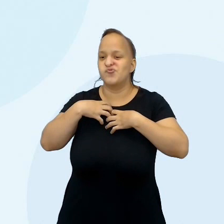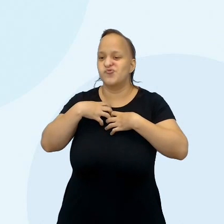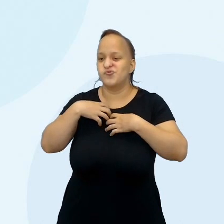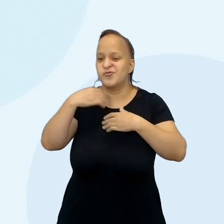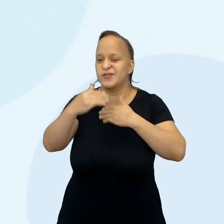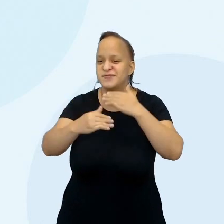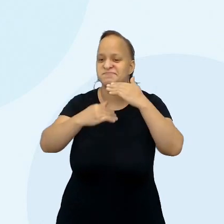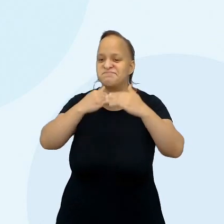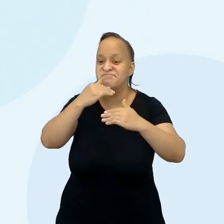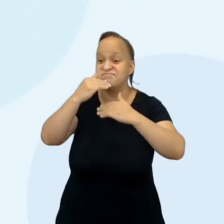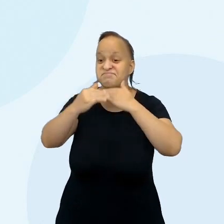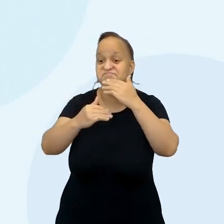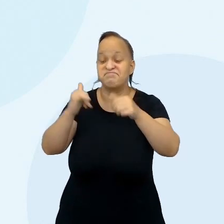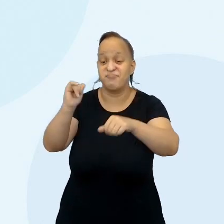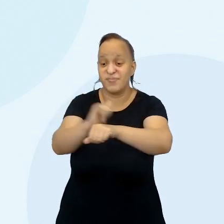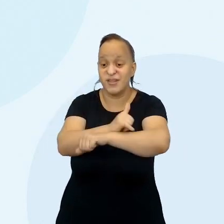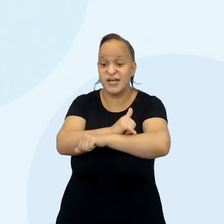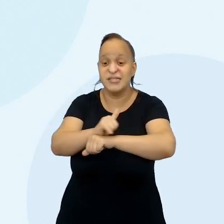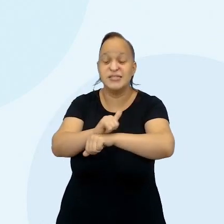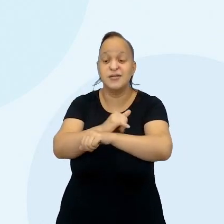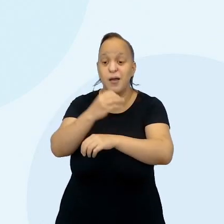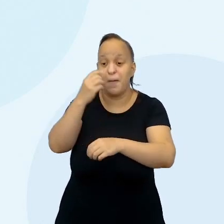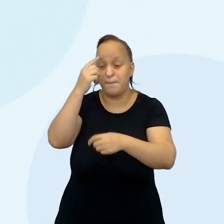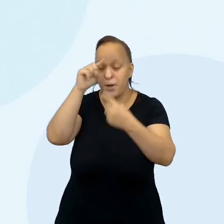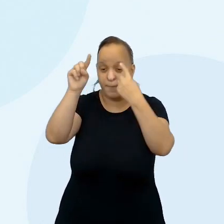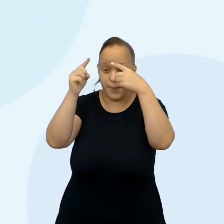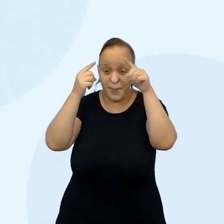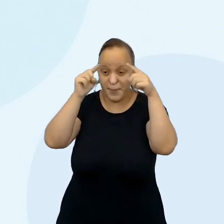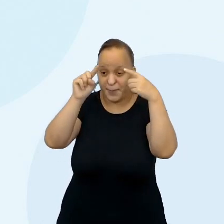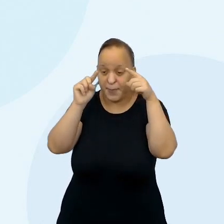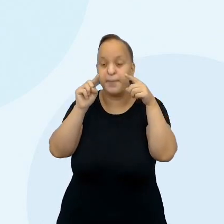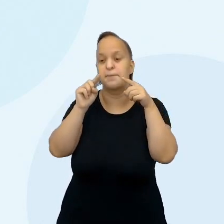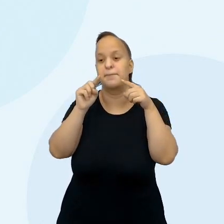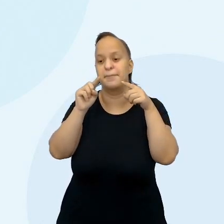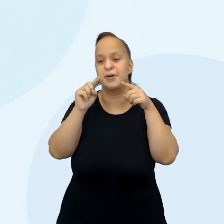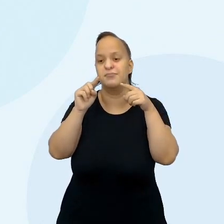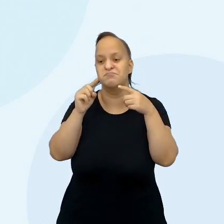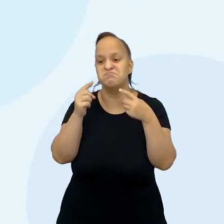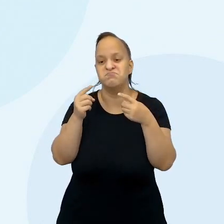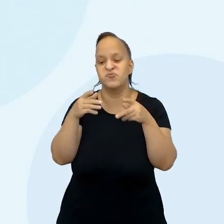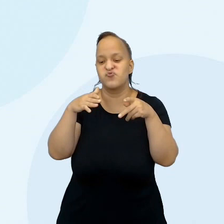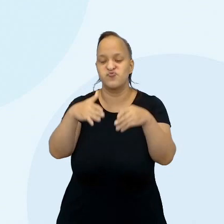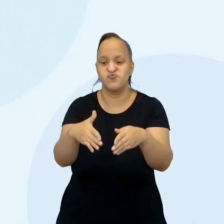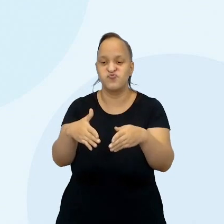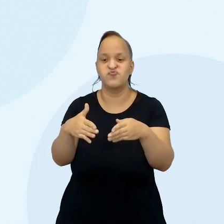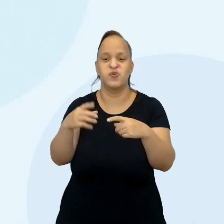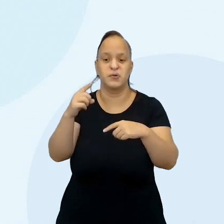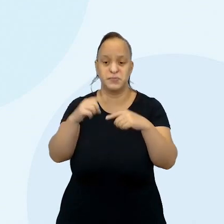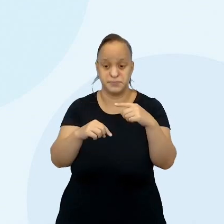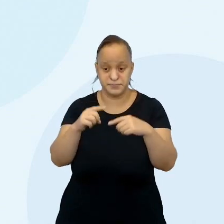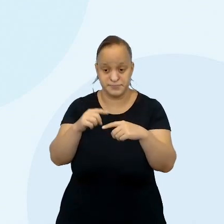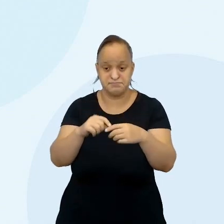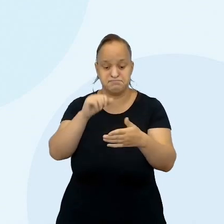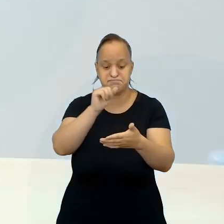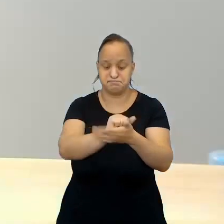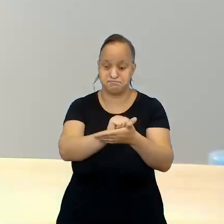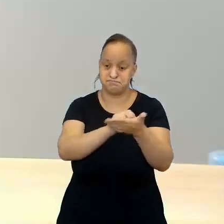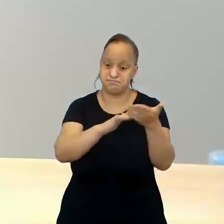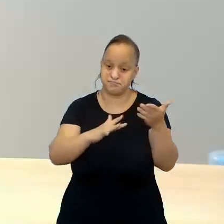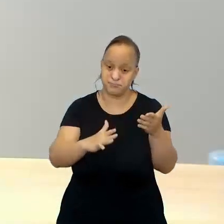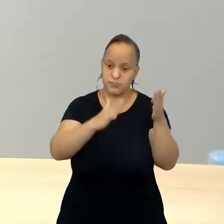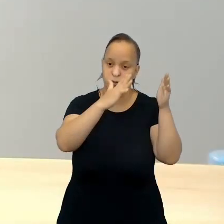compra e as estratégias que foram criadas por eles para o consumo dos produtos. Então, é uma atividade que ela tem